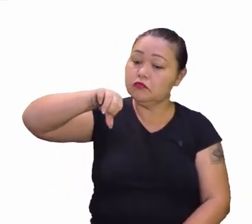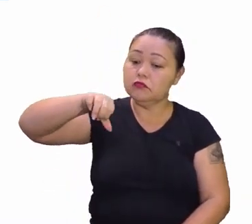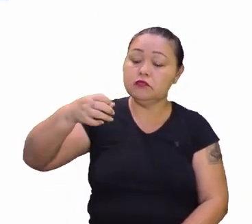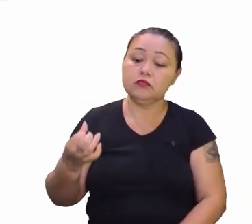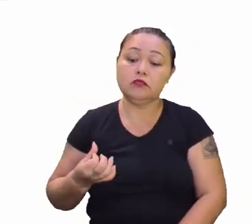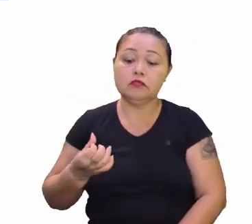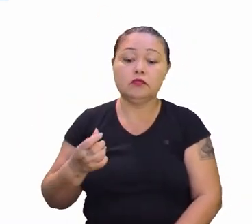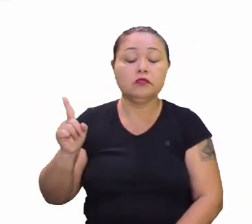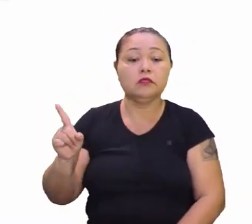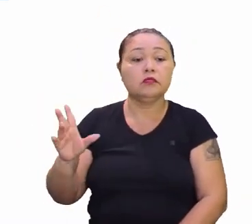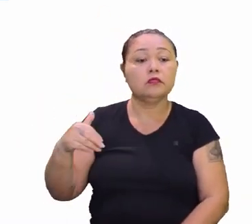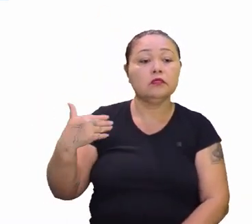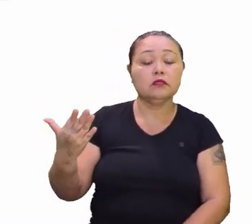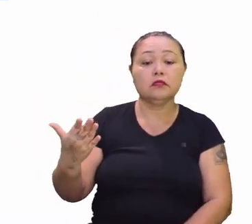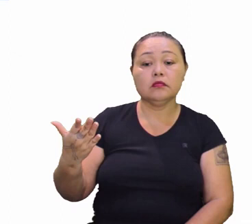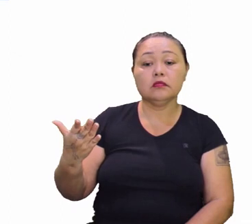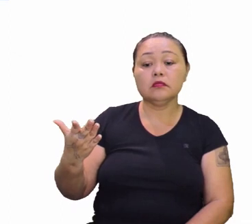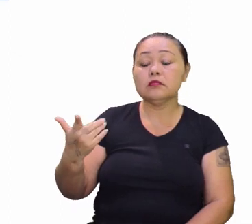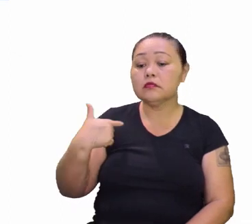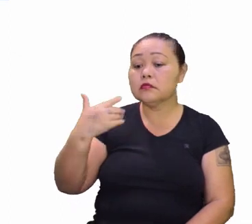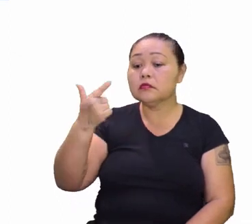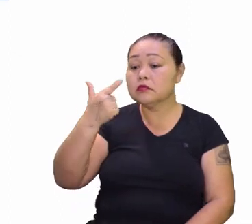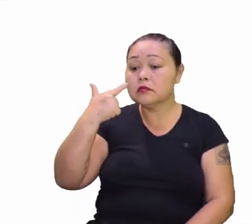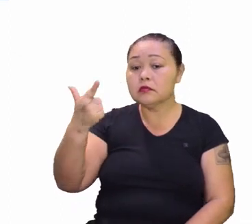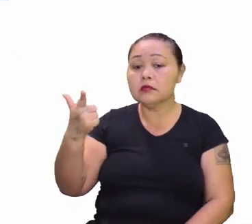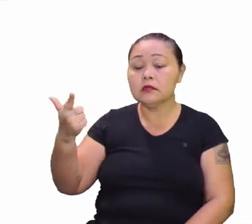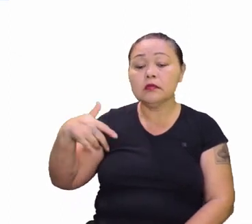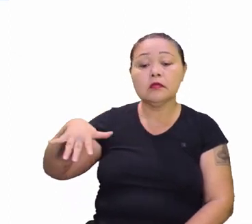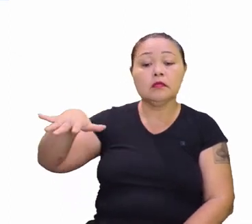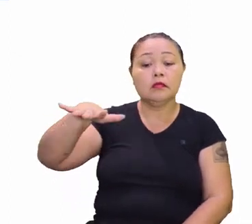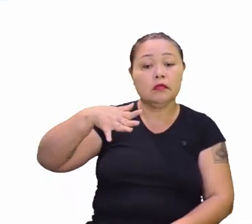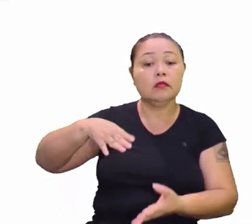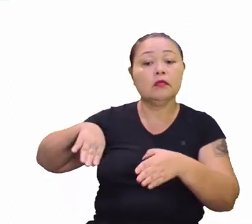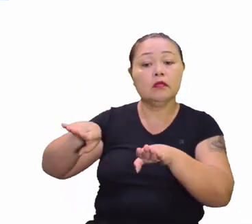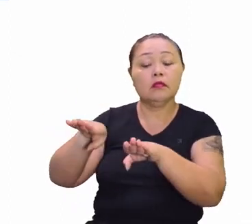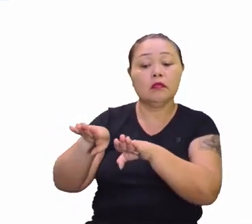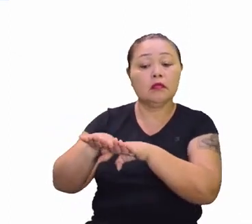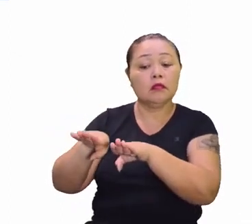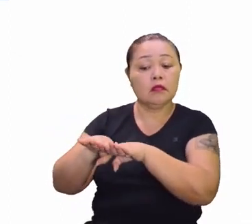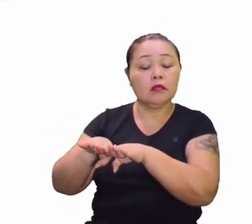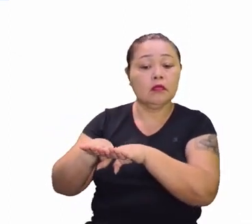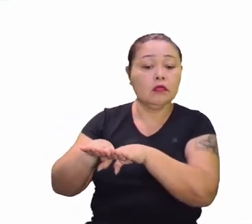Beleza? Exatamente. Então, a gente observa o seguinte, que essa região também, né,